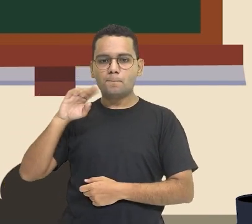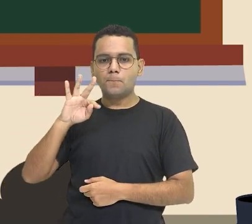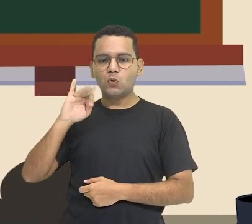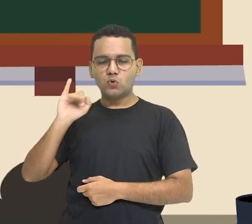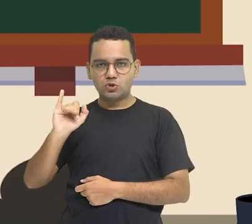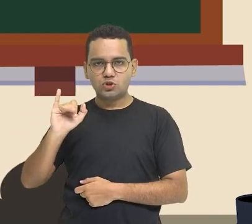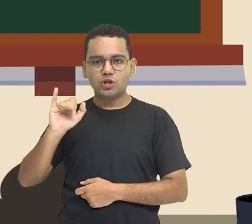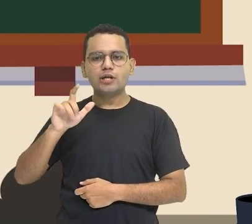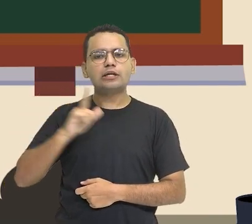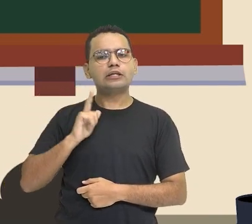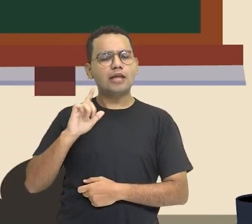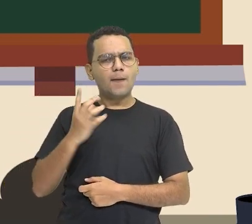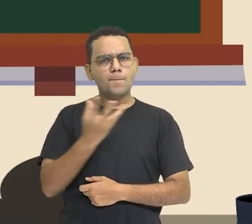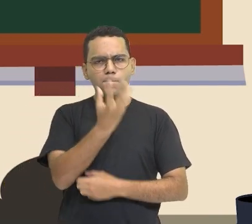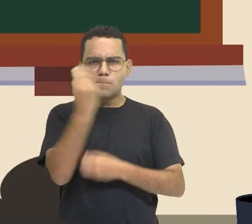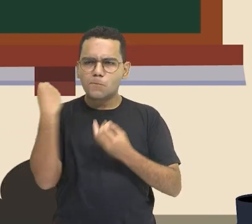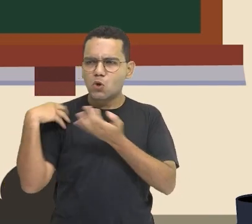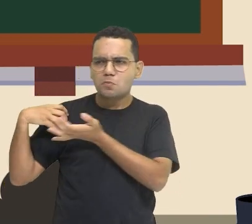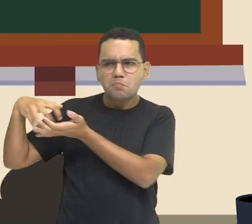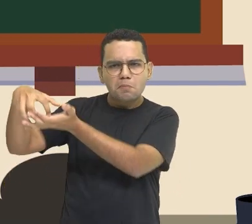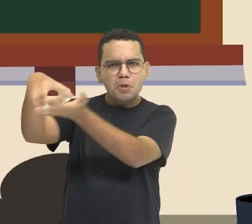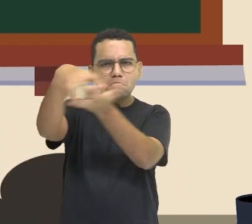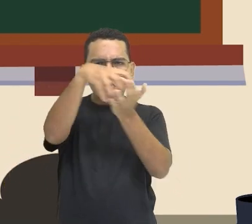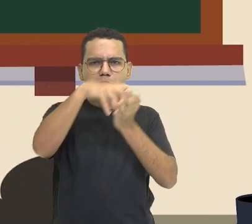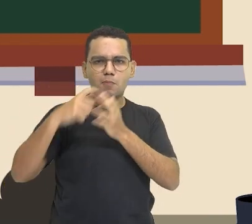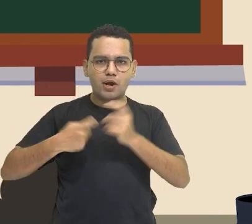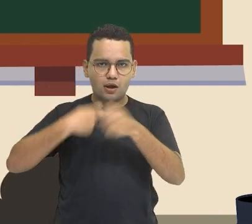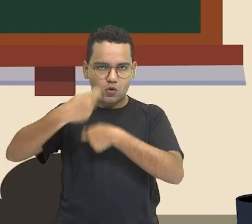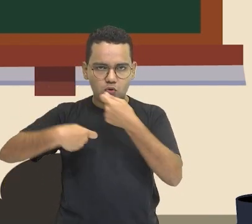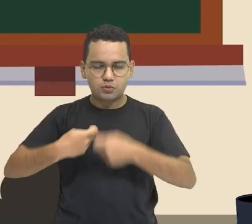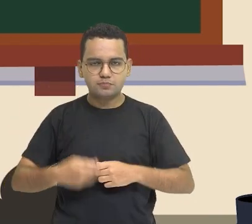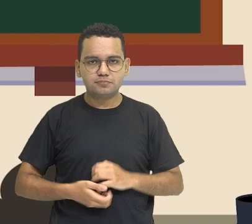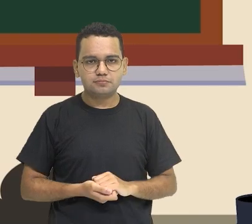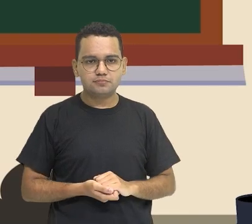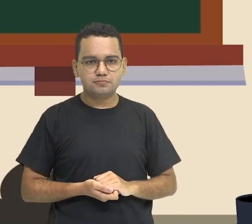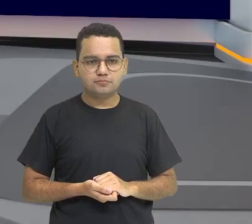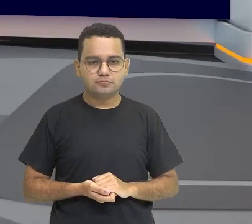os múltiplos centros de poder econômico.